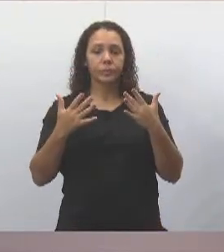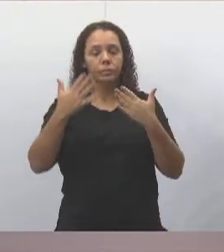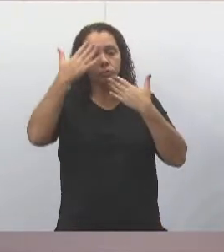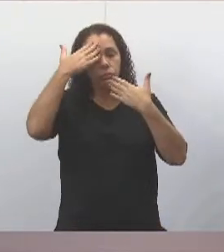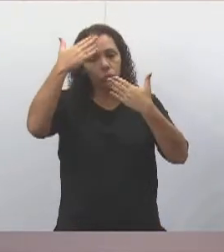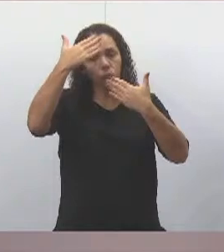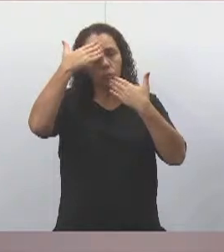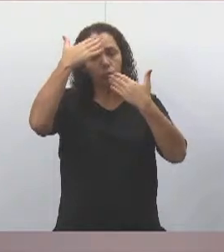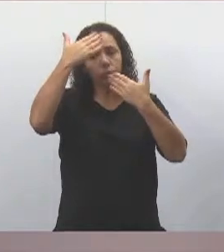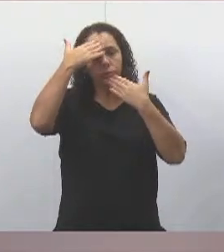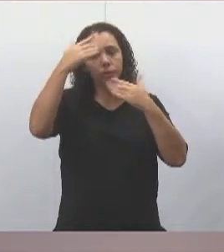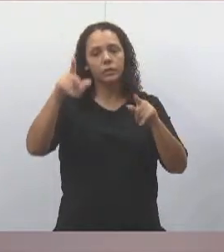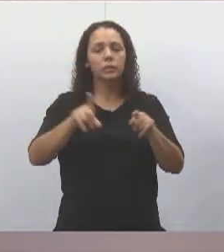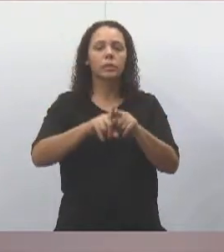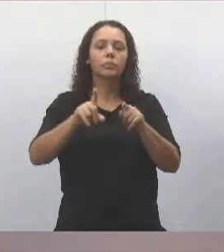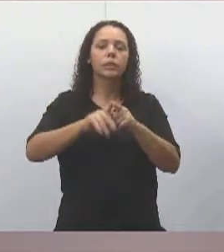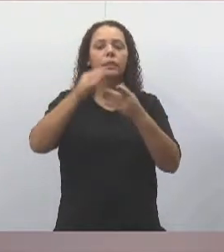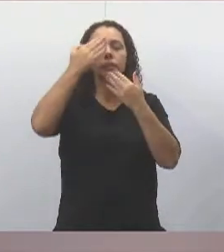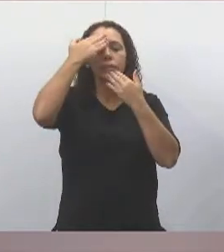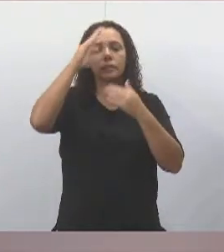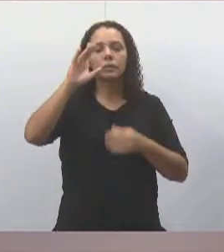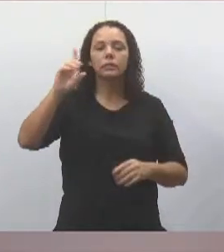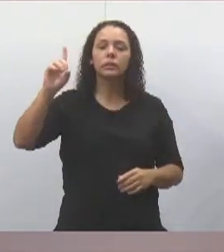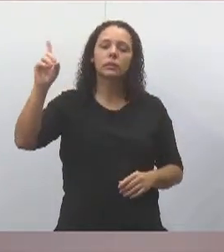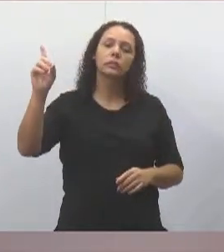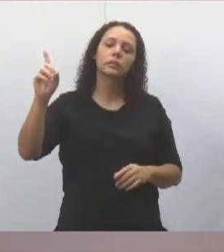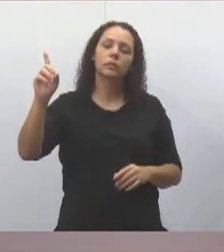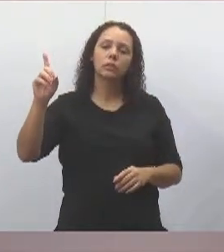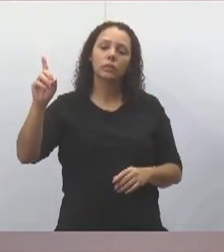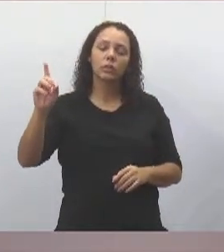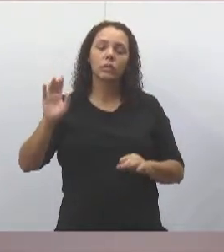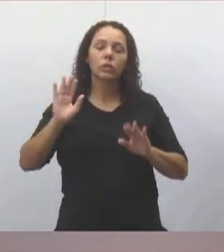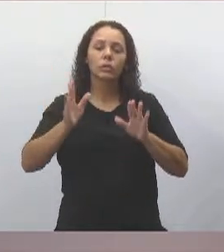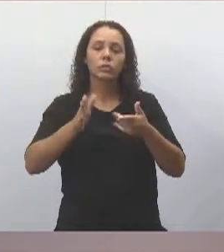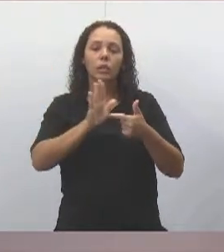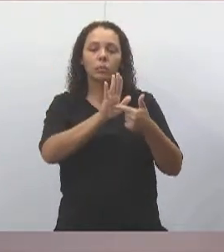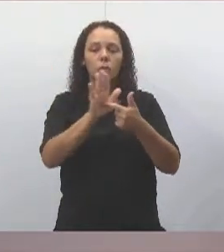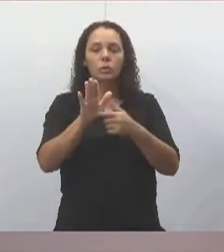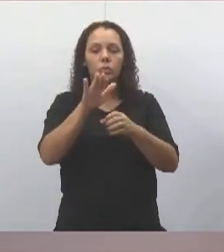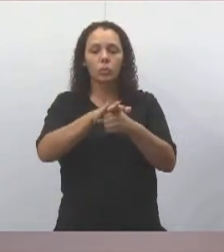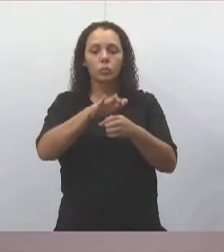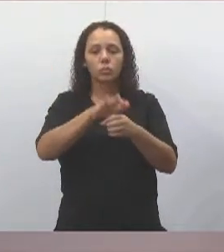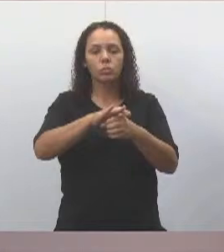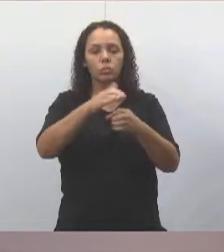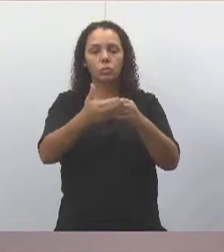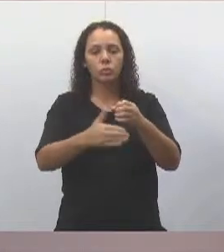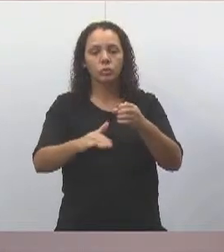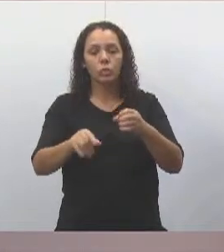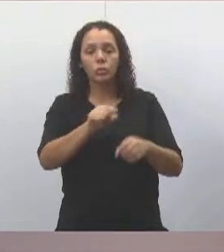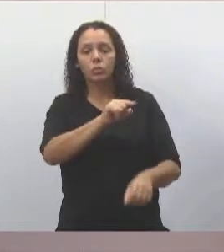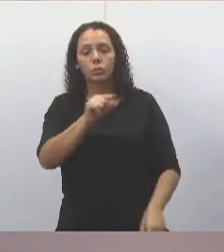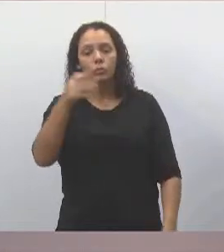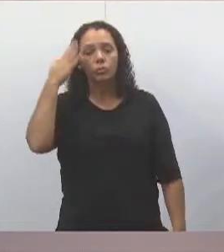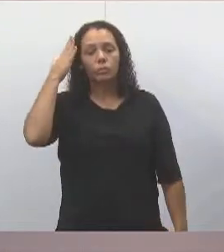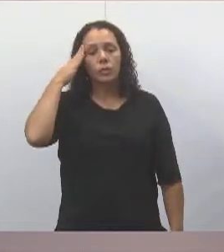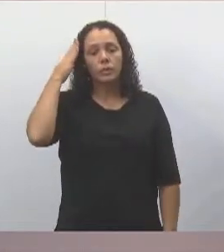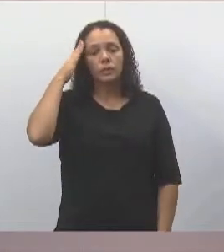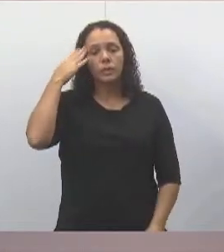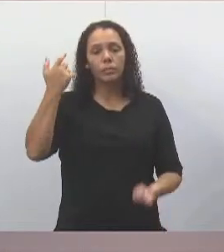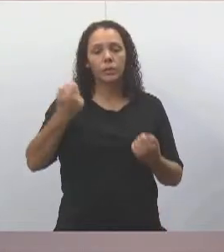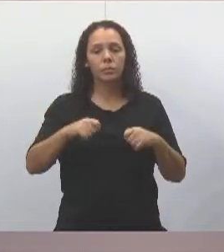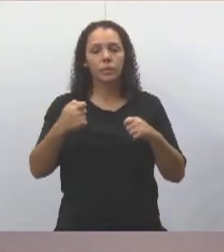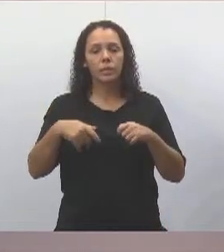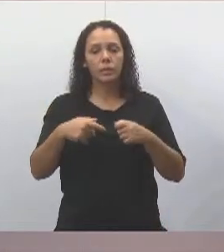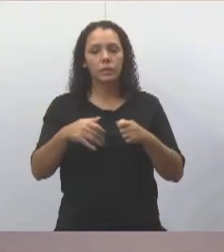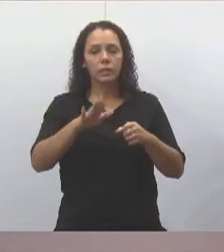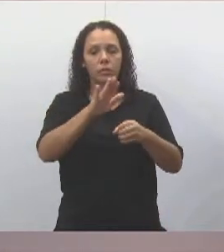Municipal. E graças a Deus foi falado sobre a rede de esgoto do Jardim Veranejal. Vocês sabem muito bem disso aí, que tem que fazer a rede de